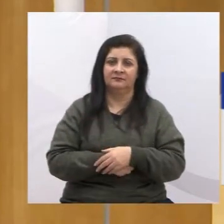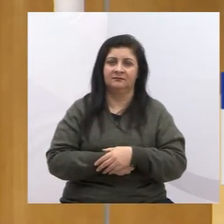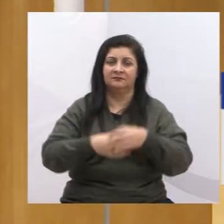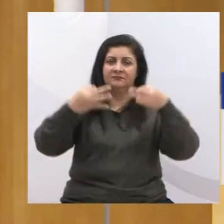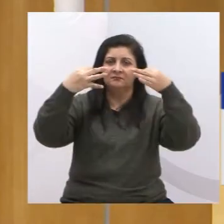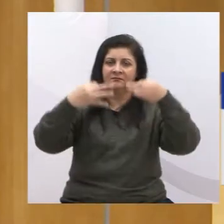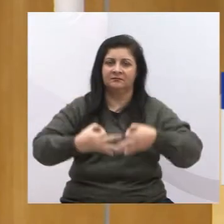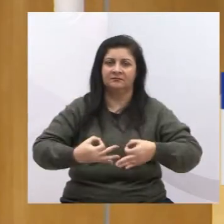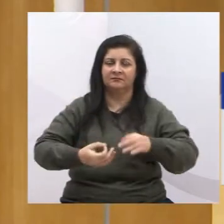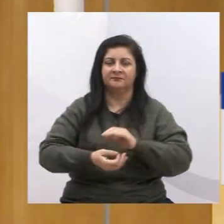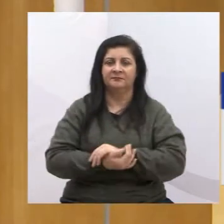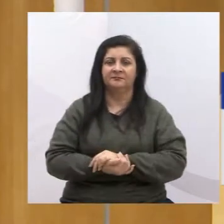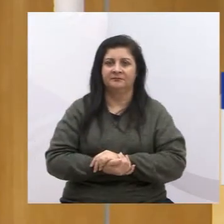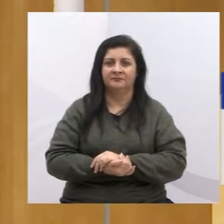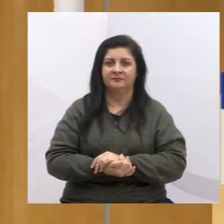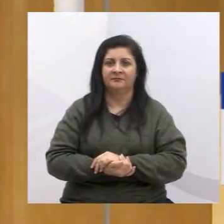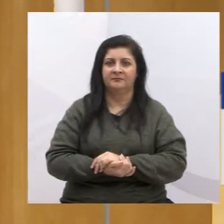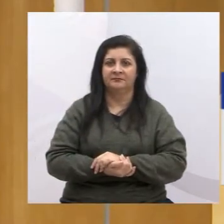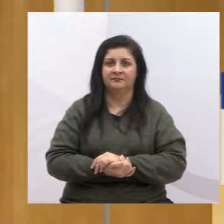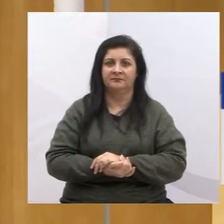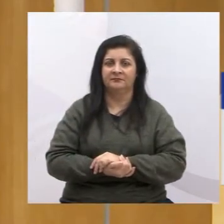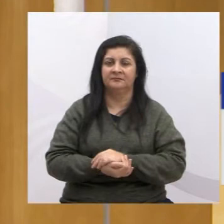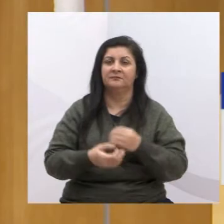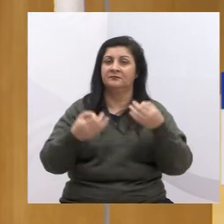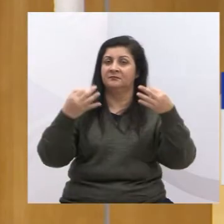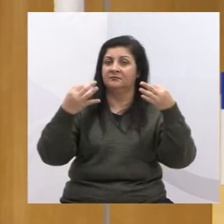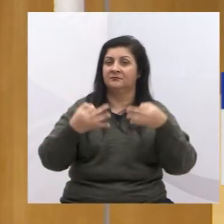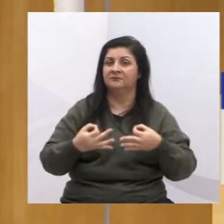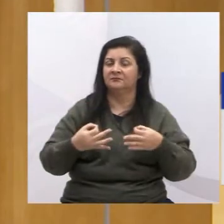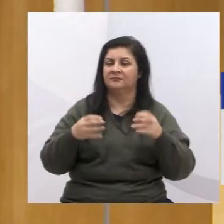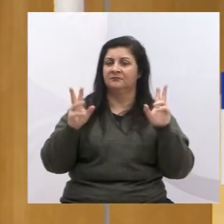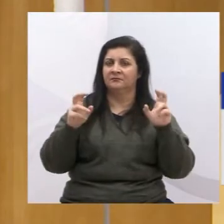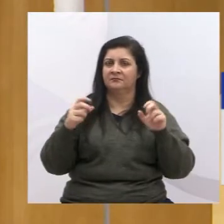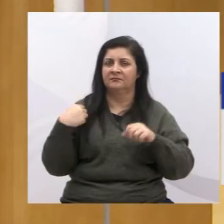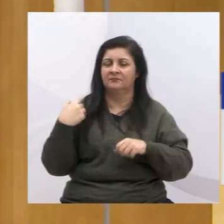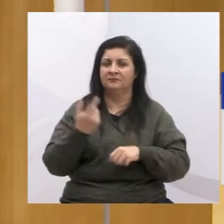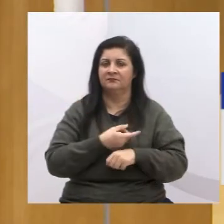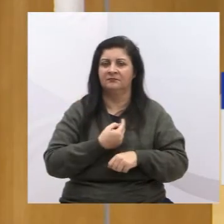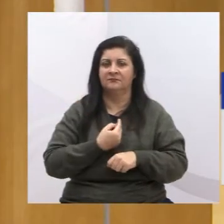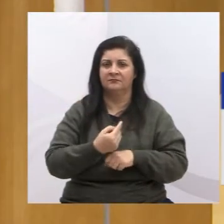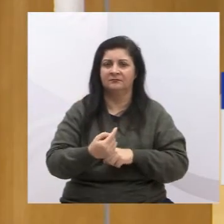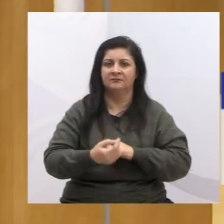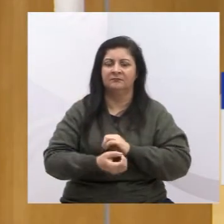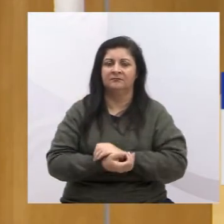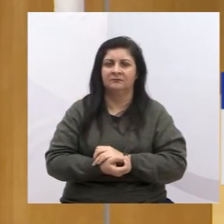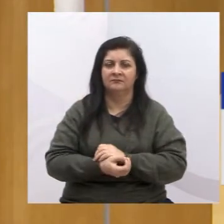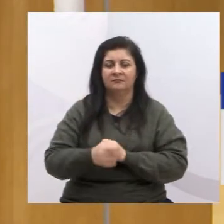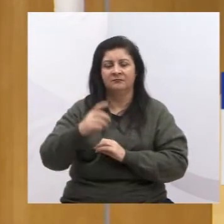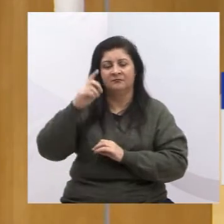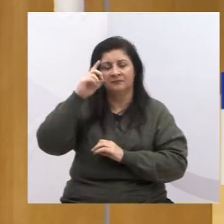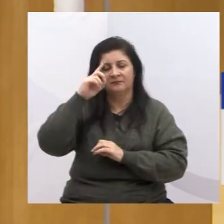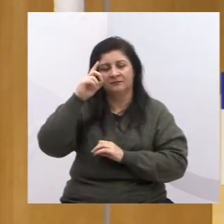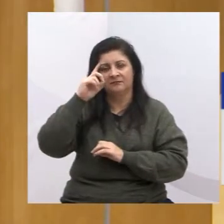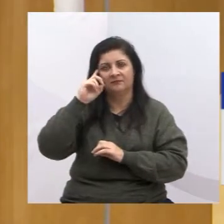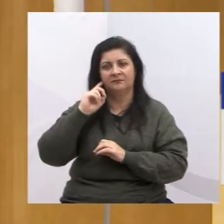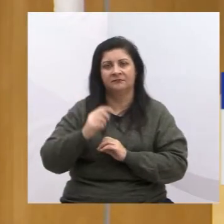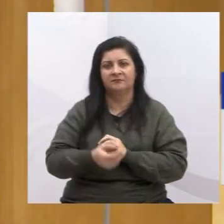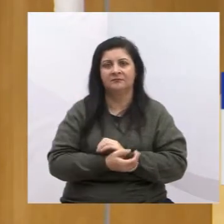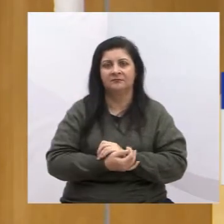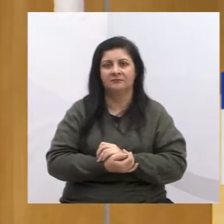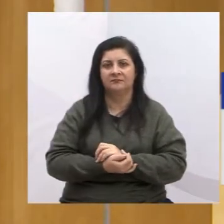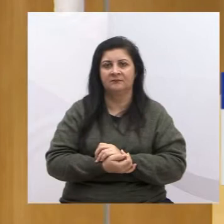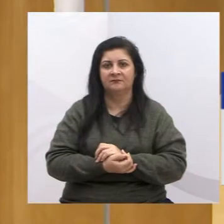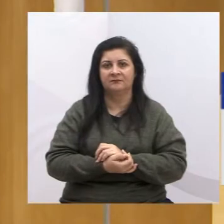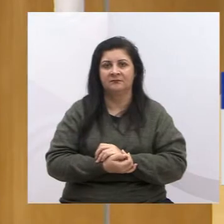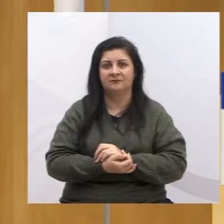justo. Justo com uma coisa que a gente está vindo aqui discutindo dia a dia e